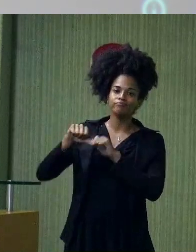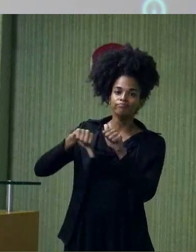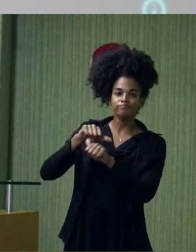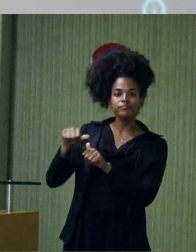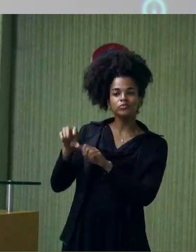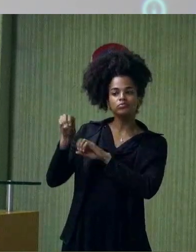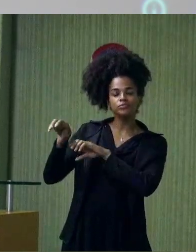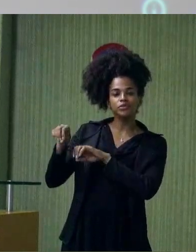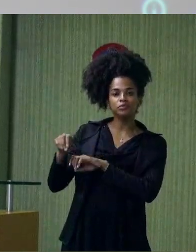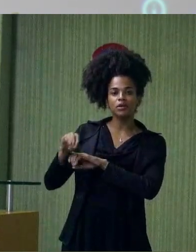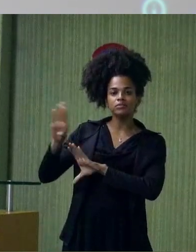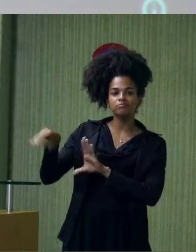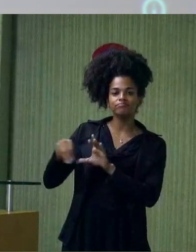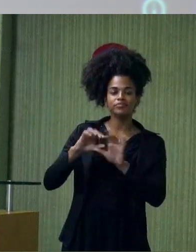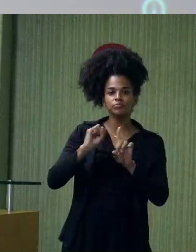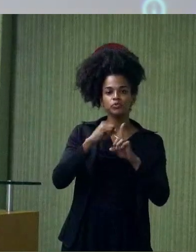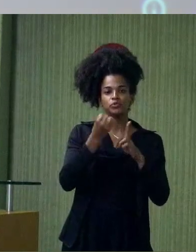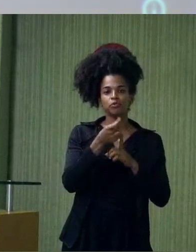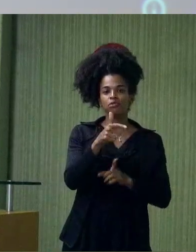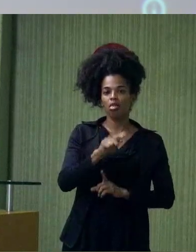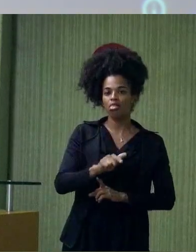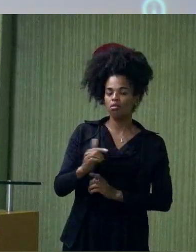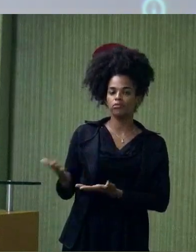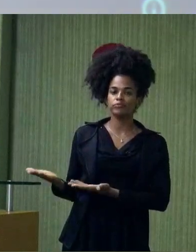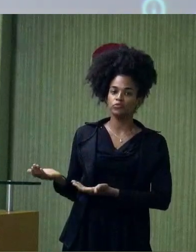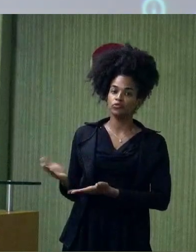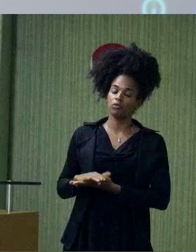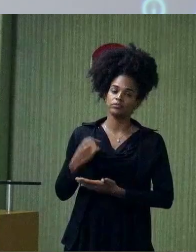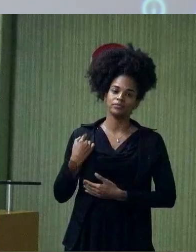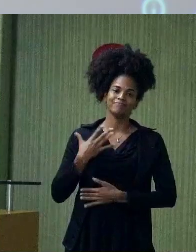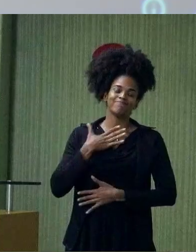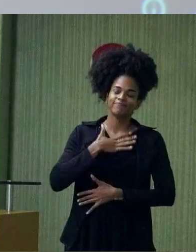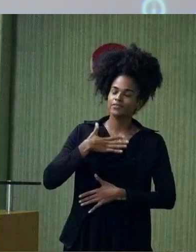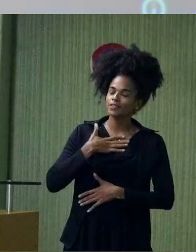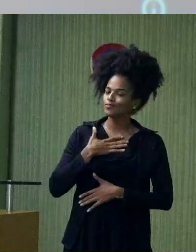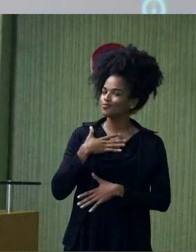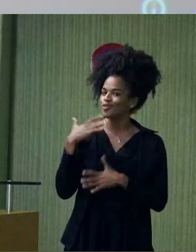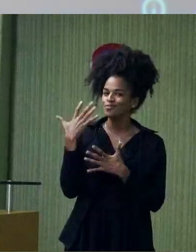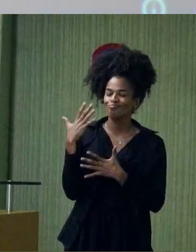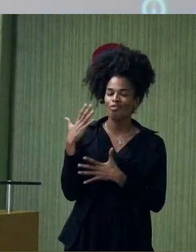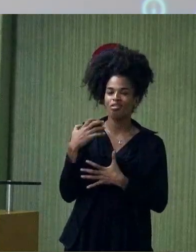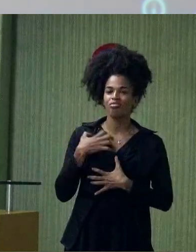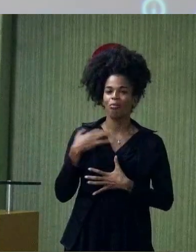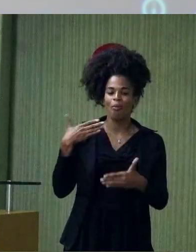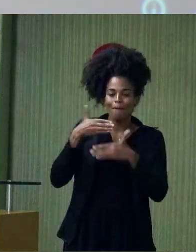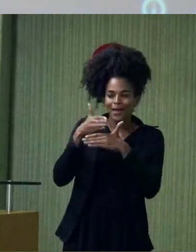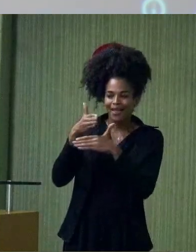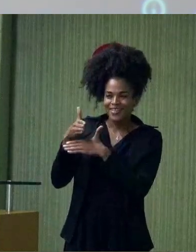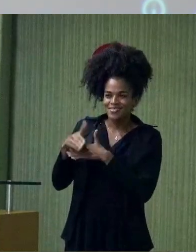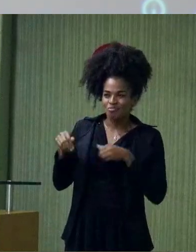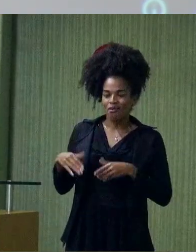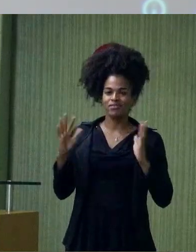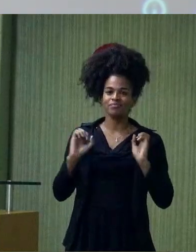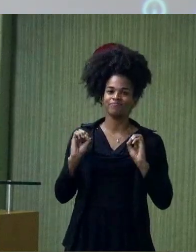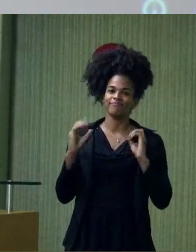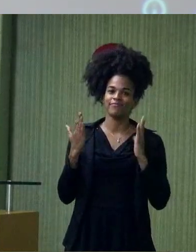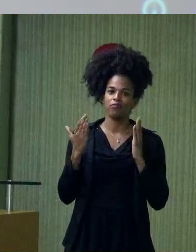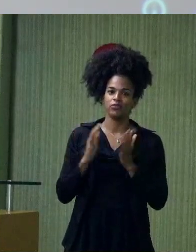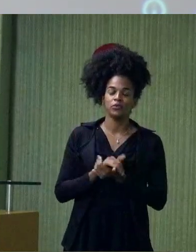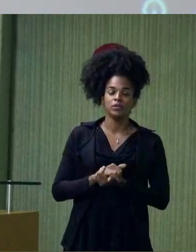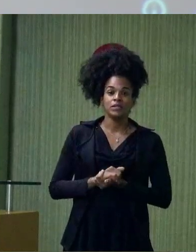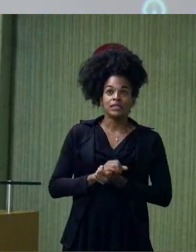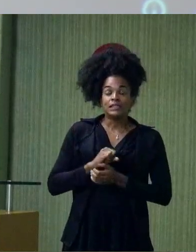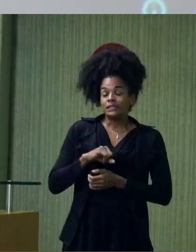desses jovens então é uma satisfação muito grande tá nesse evento para mim né que é lido todo dia com esse assunto bem